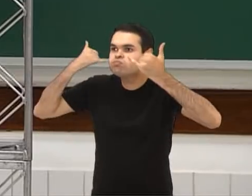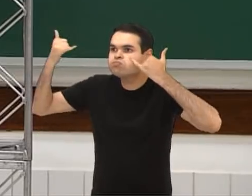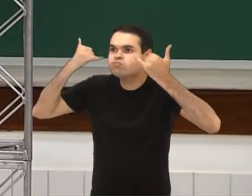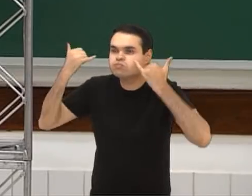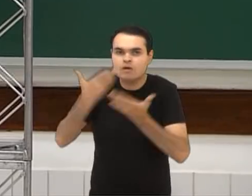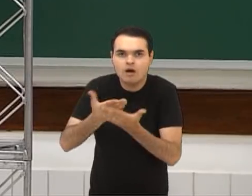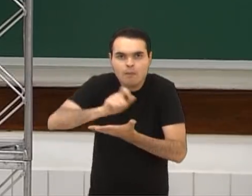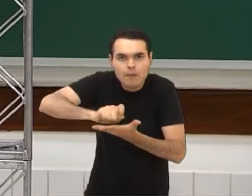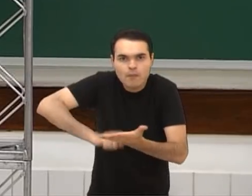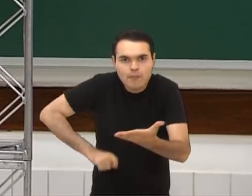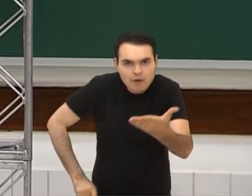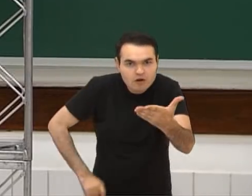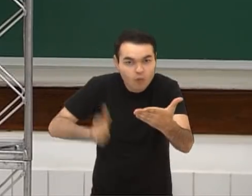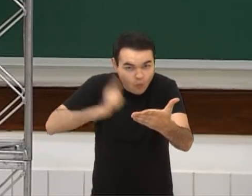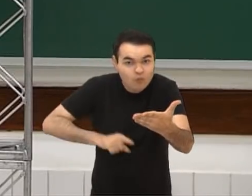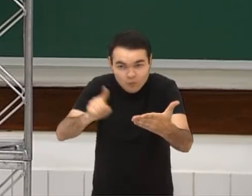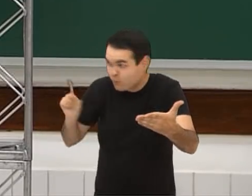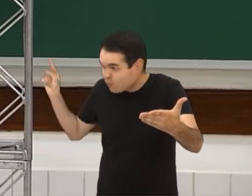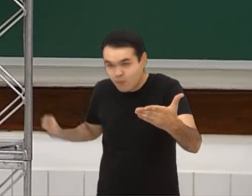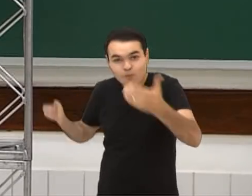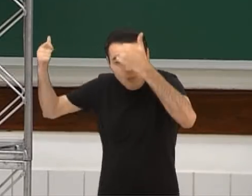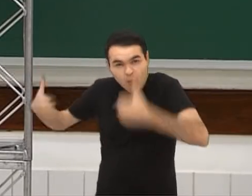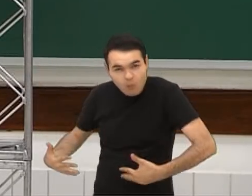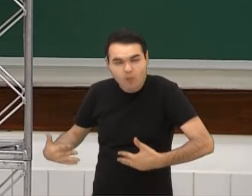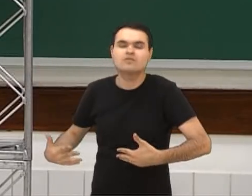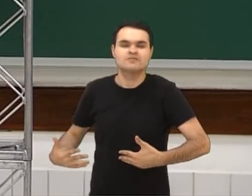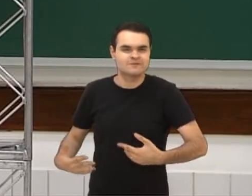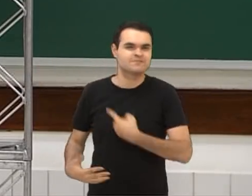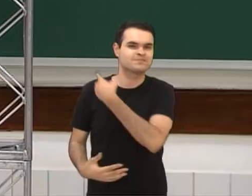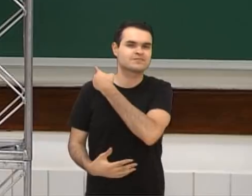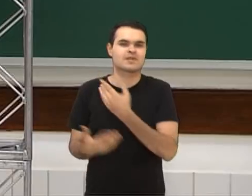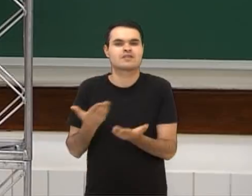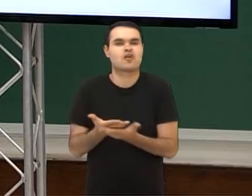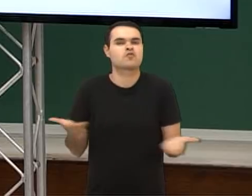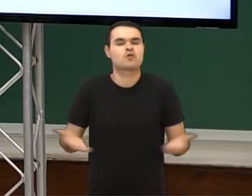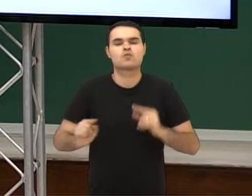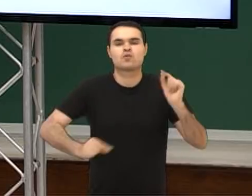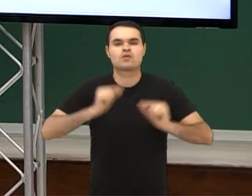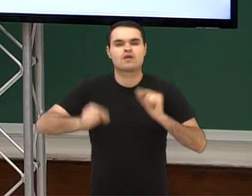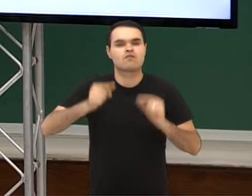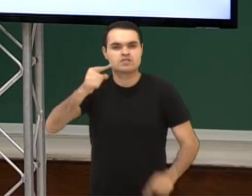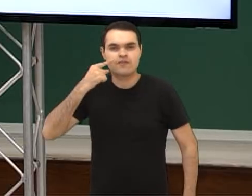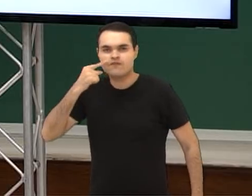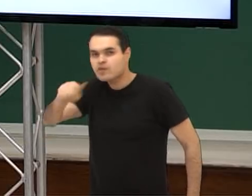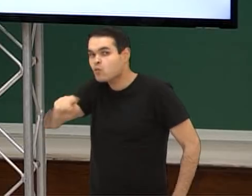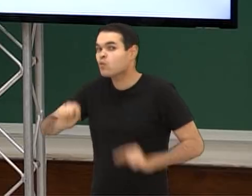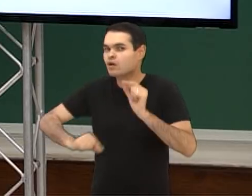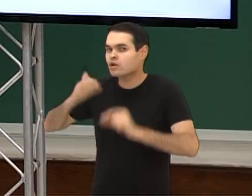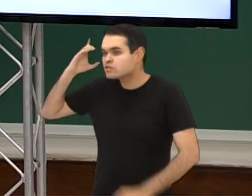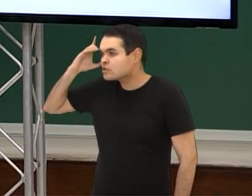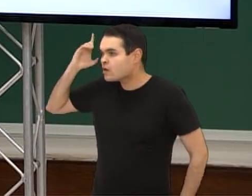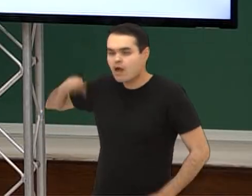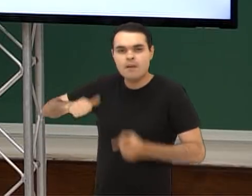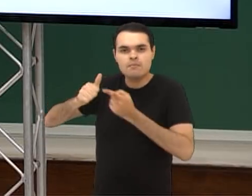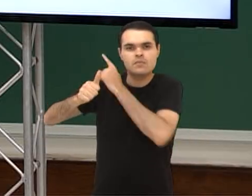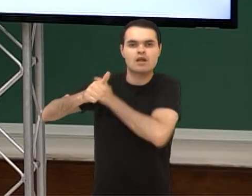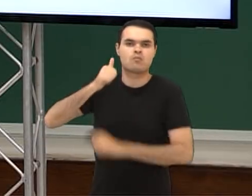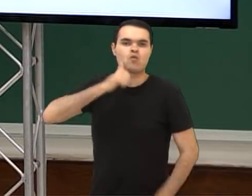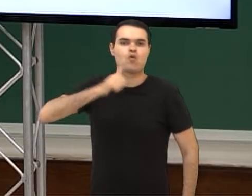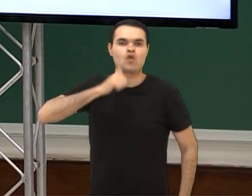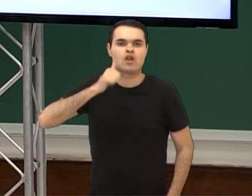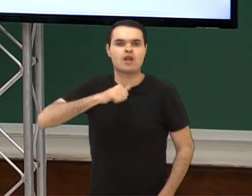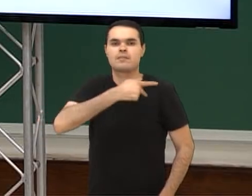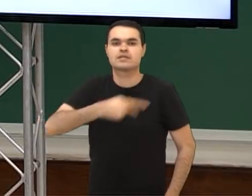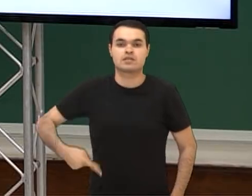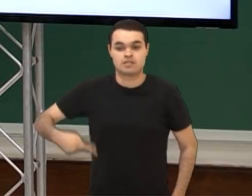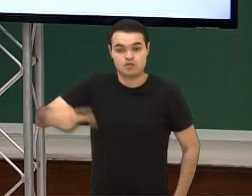hoje. Anotou tudo? Deu conta de anotar tudo isso? Olha aí. Na aula de hoje, você viu que Dilma Rousseff foi a primeira mulher a ser